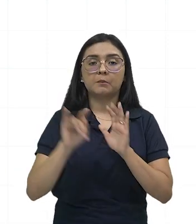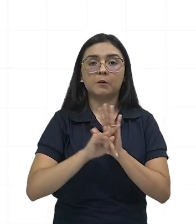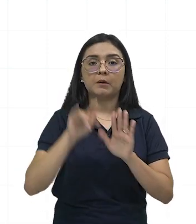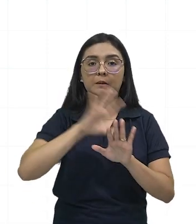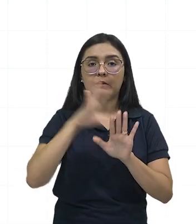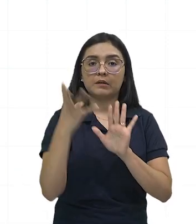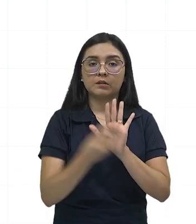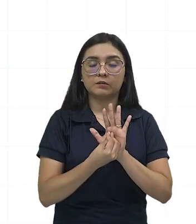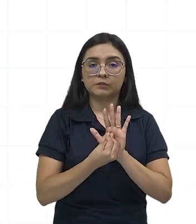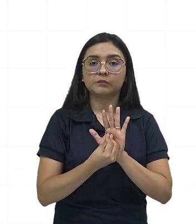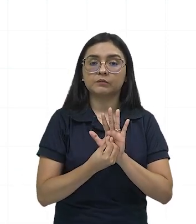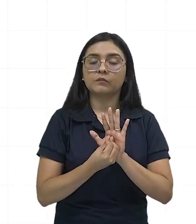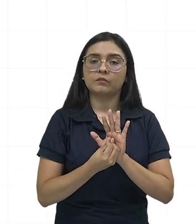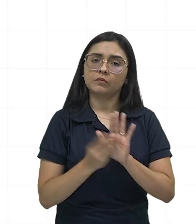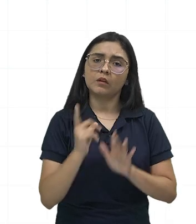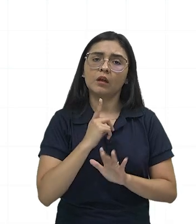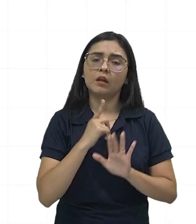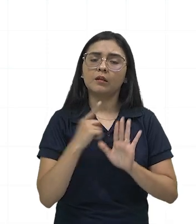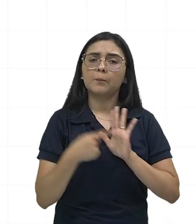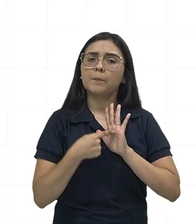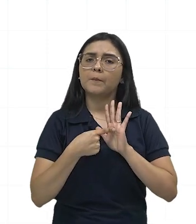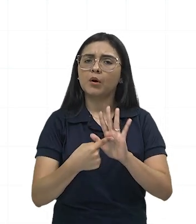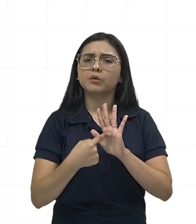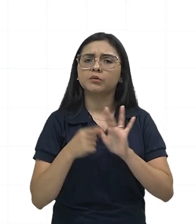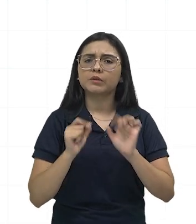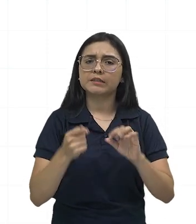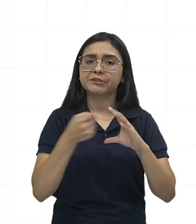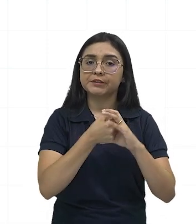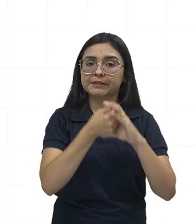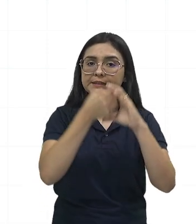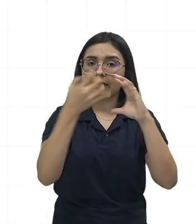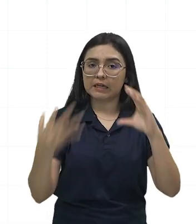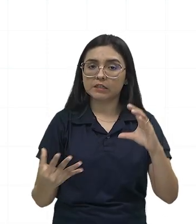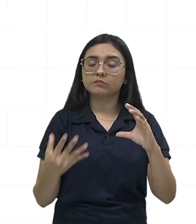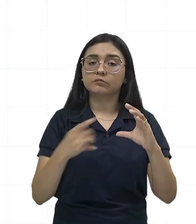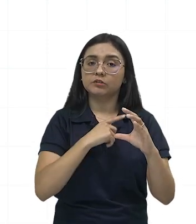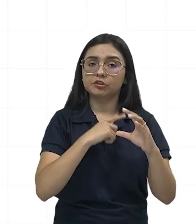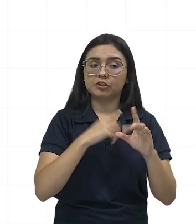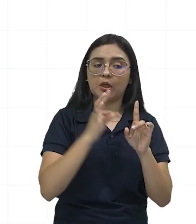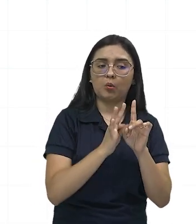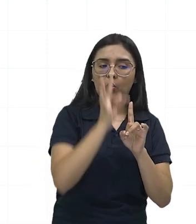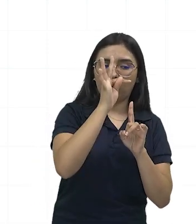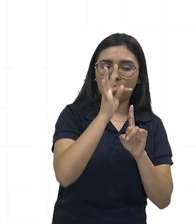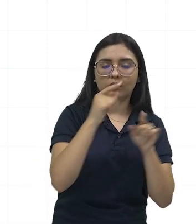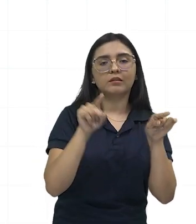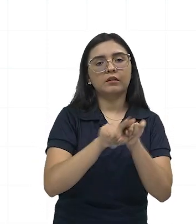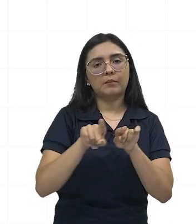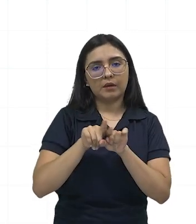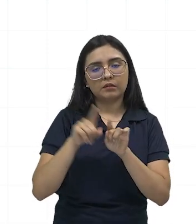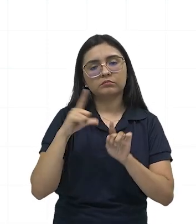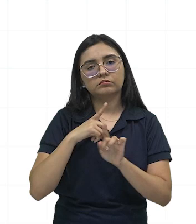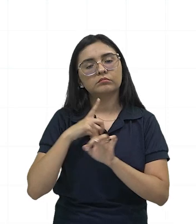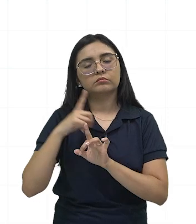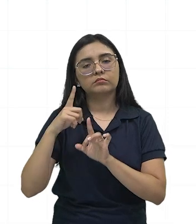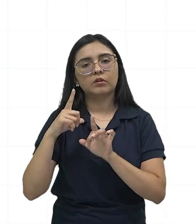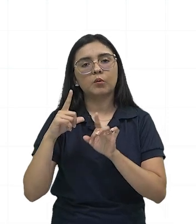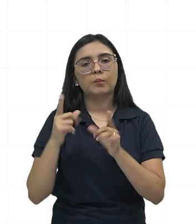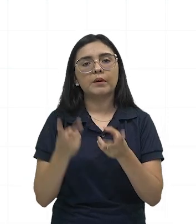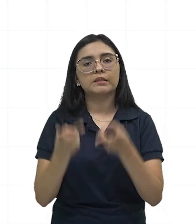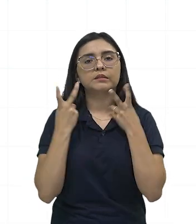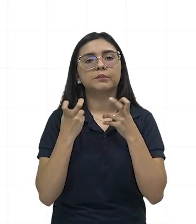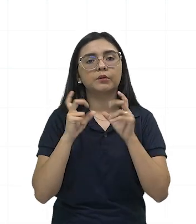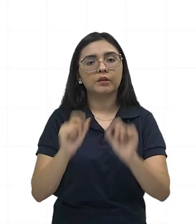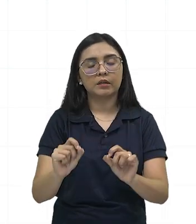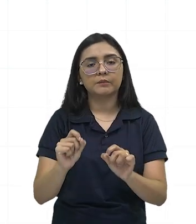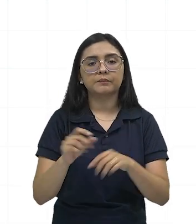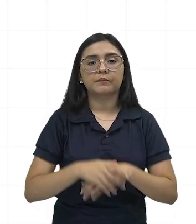da Amazônia, elas apresentam essas características de alta temperatura, mas mesmo assim a gente consegue observar